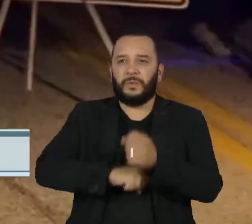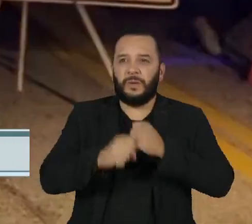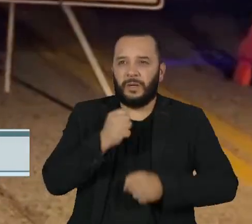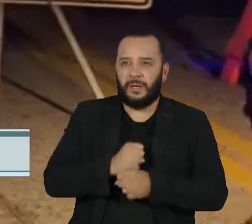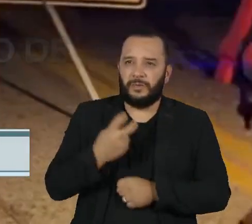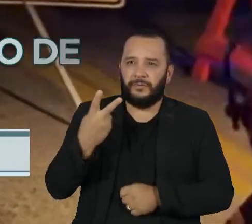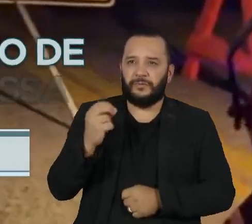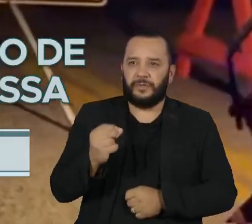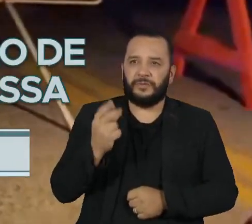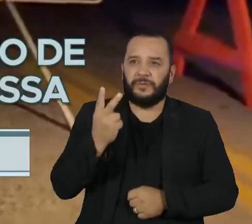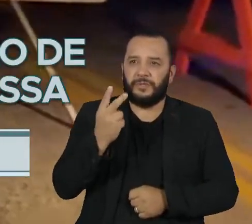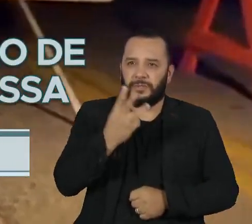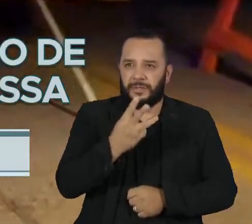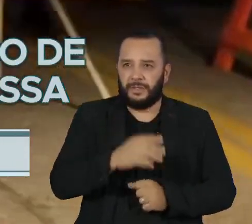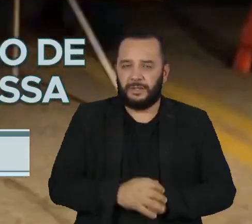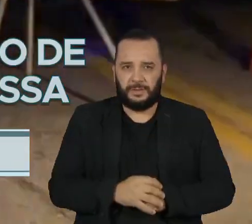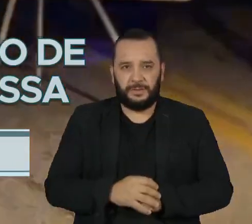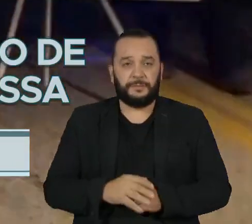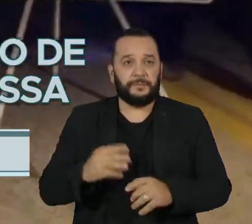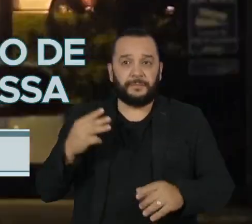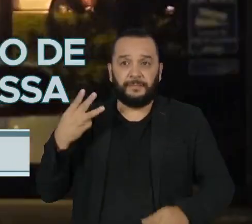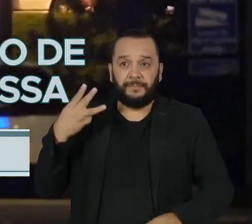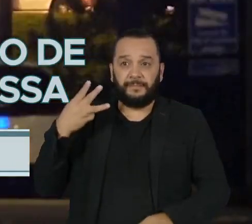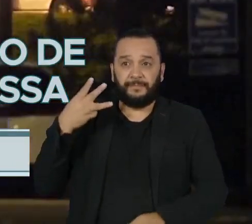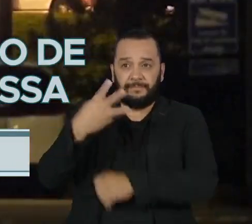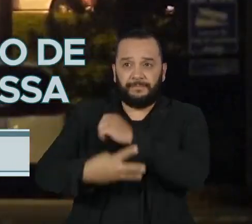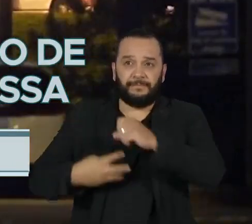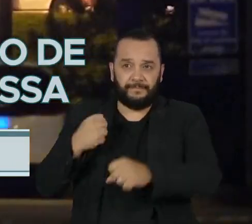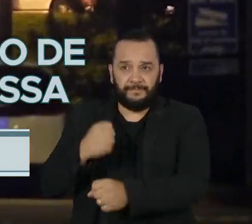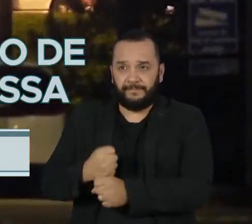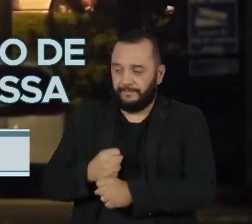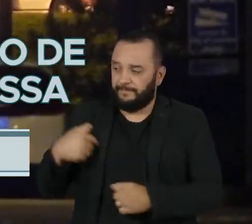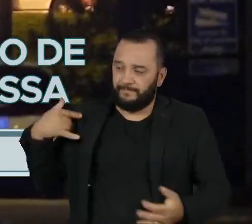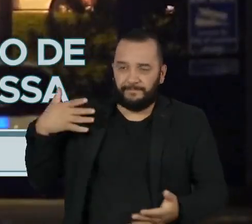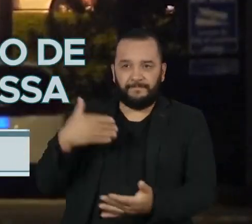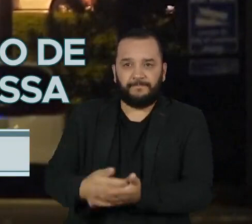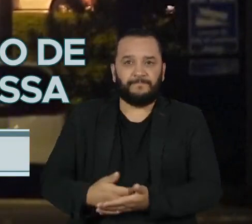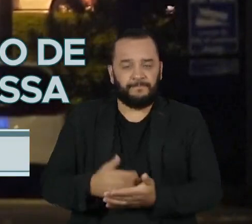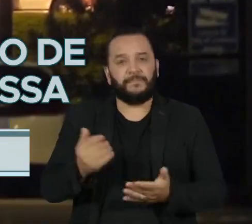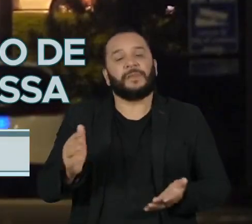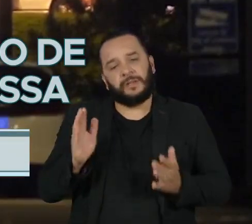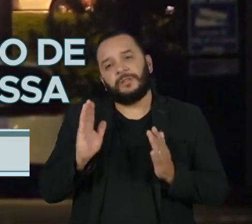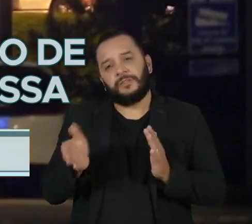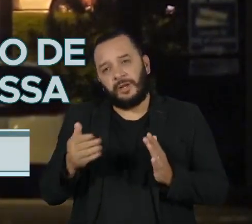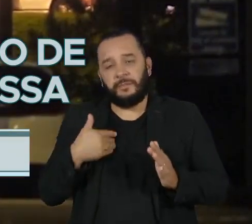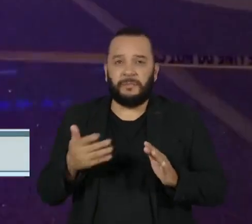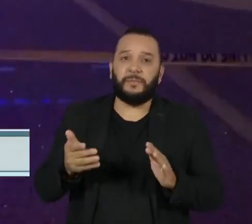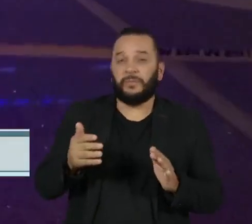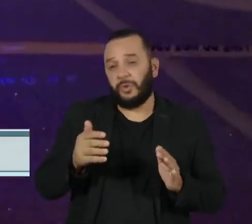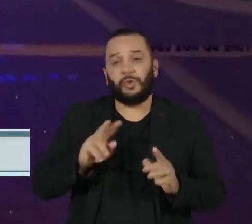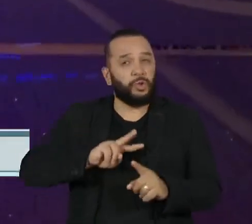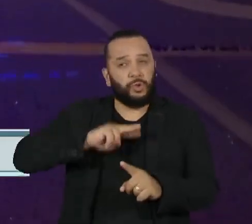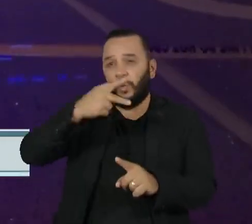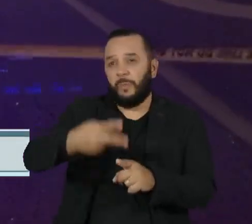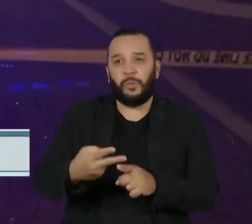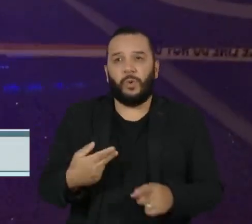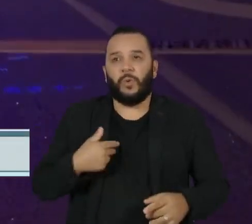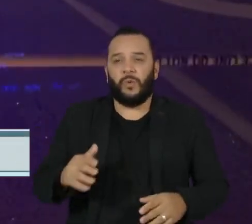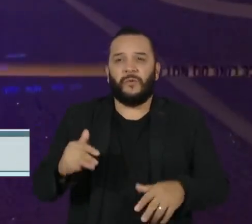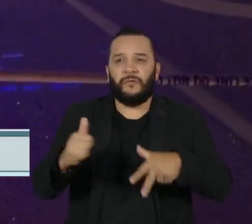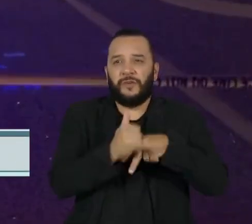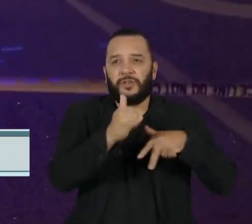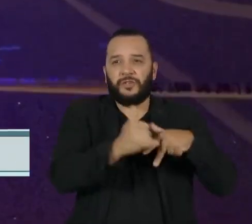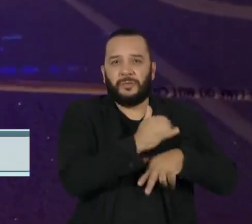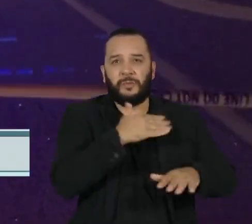2023 nos últimos 3 anos a média anual de vítimas nesse tipo de crime dobrou desde a fundação